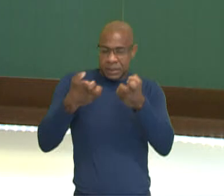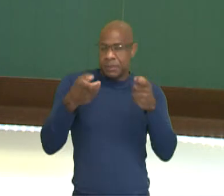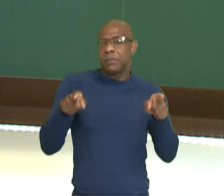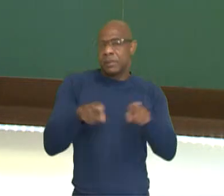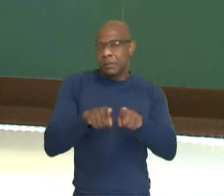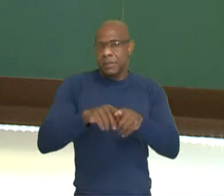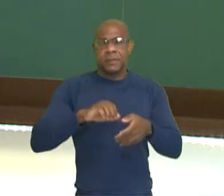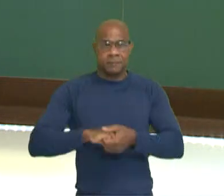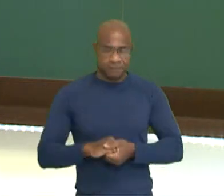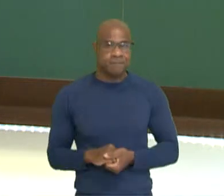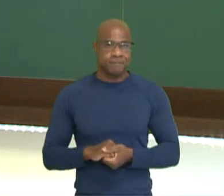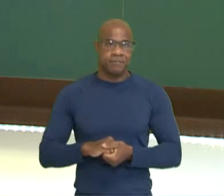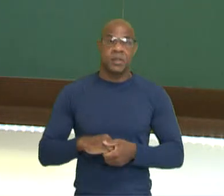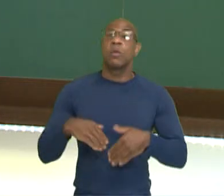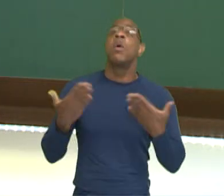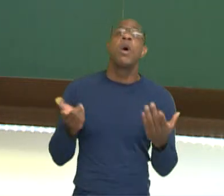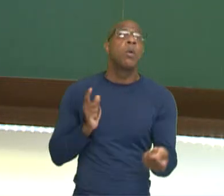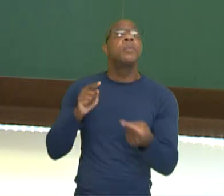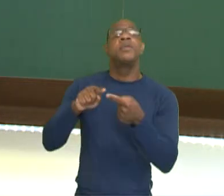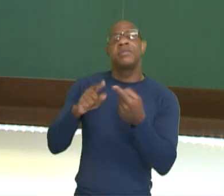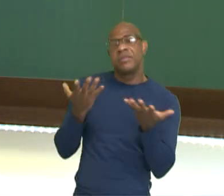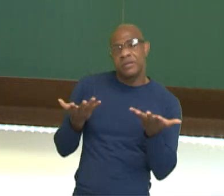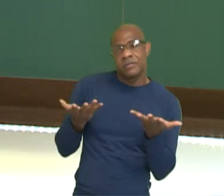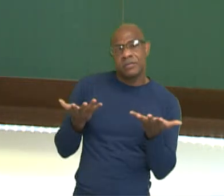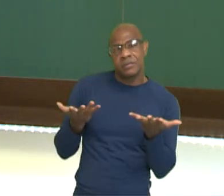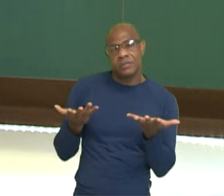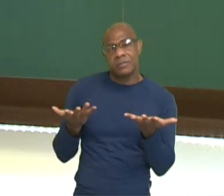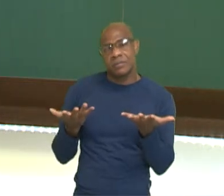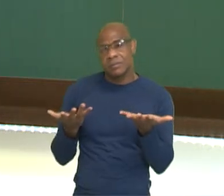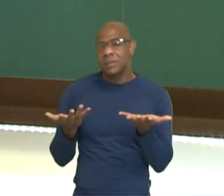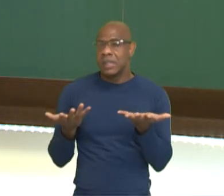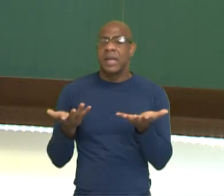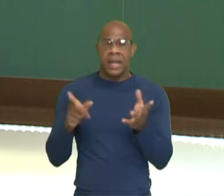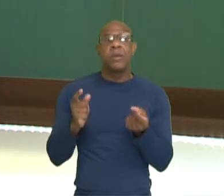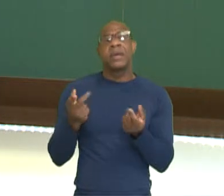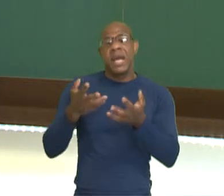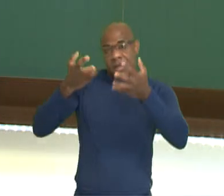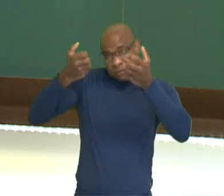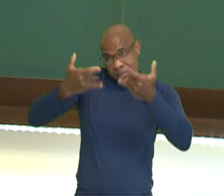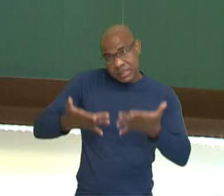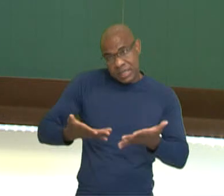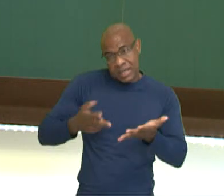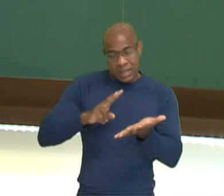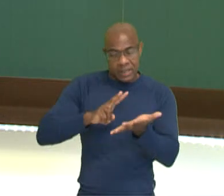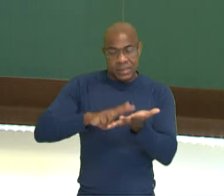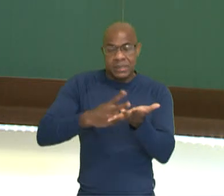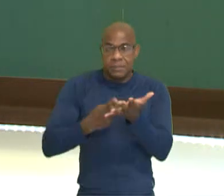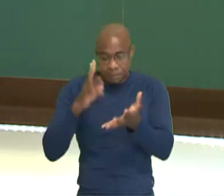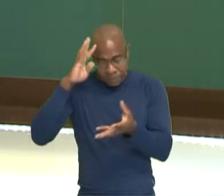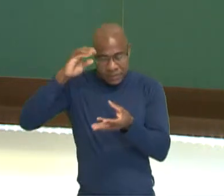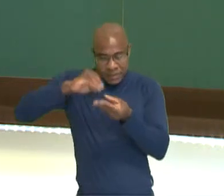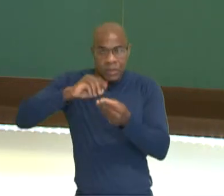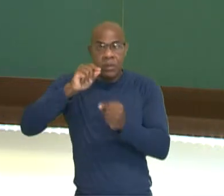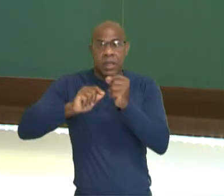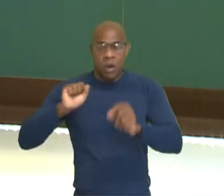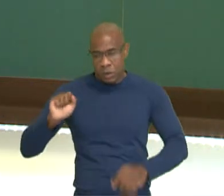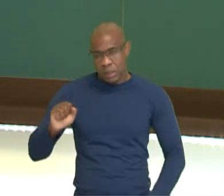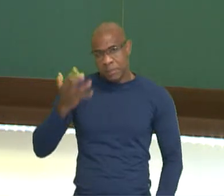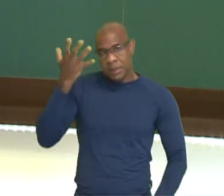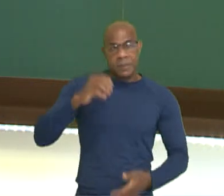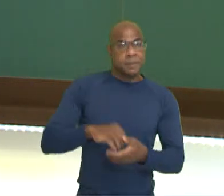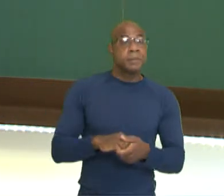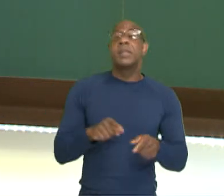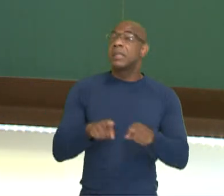texto reportagem? Explicar, interpretar um fato. Trabalhamos com algumas questões de